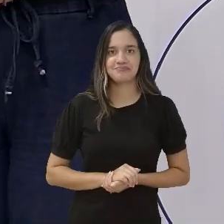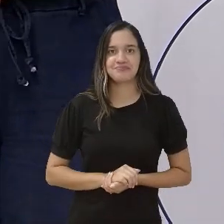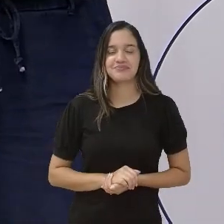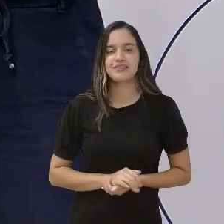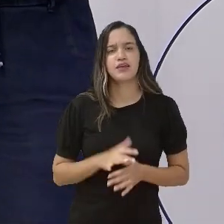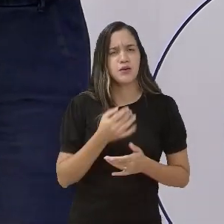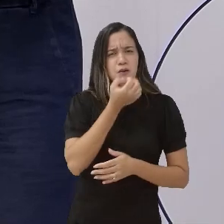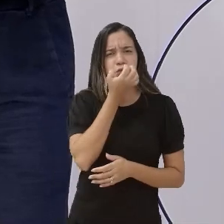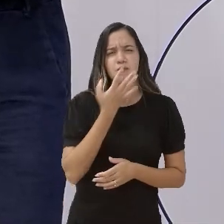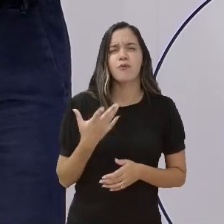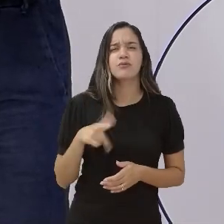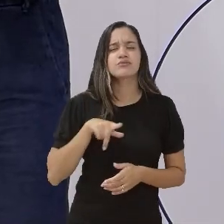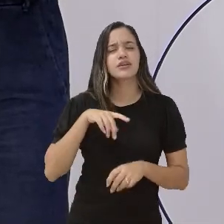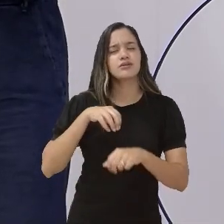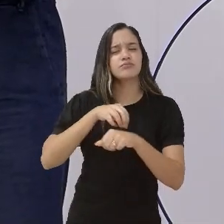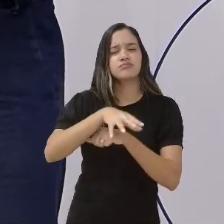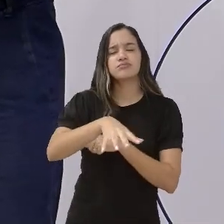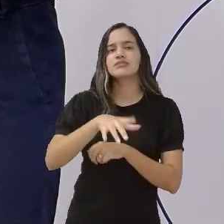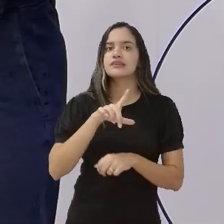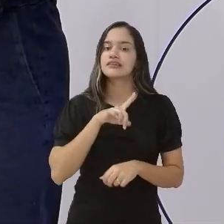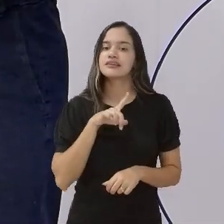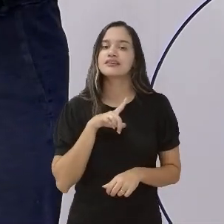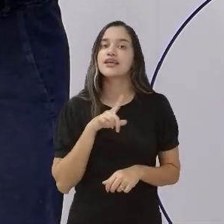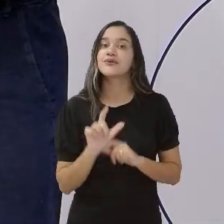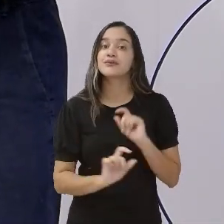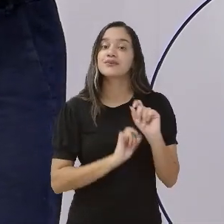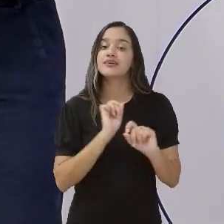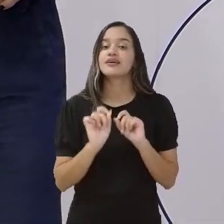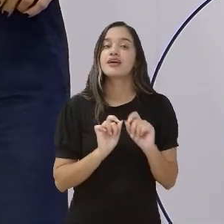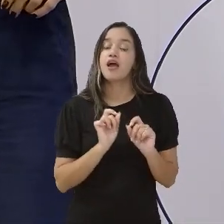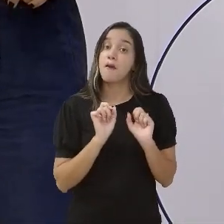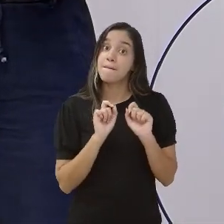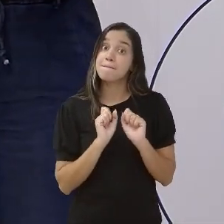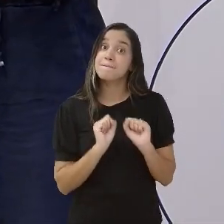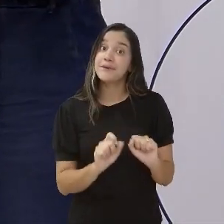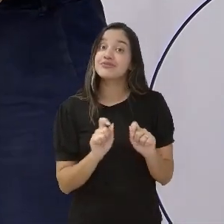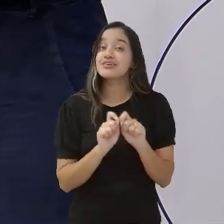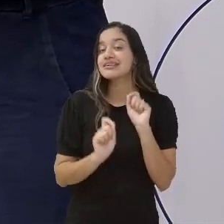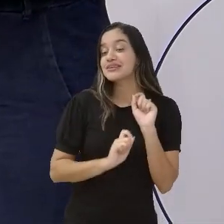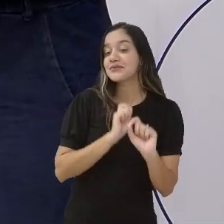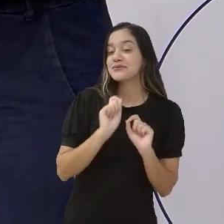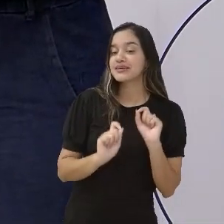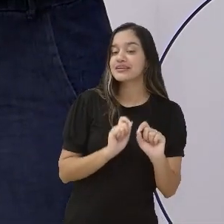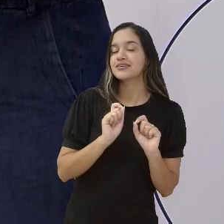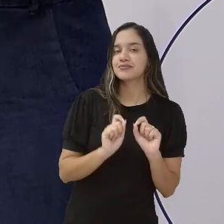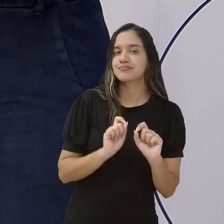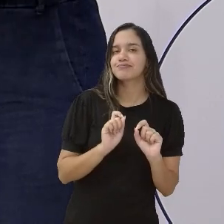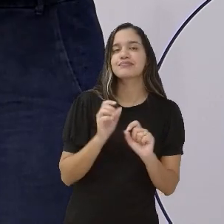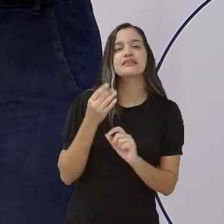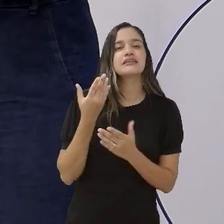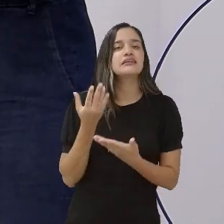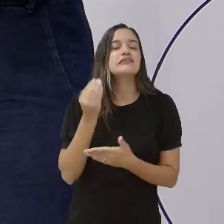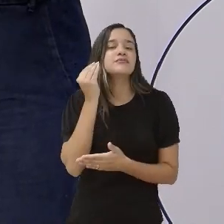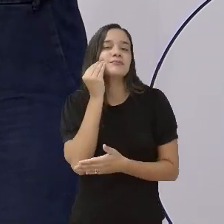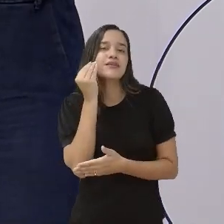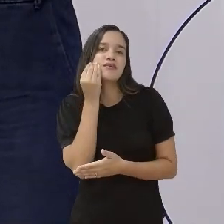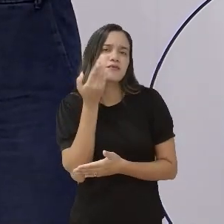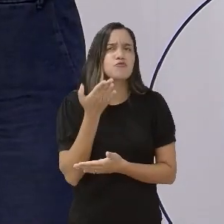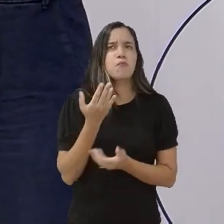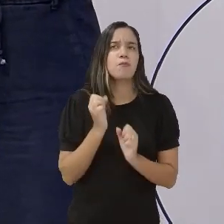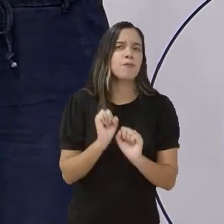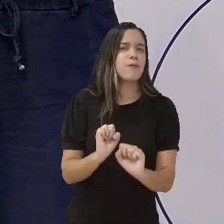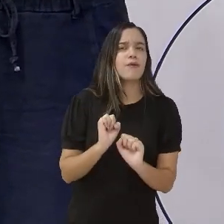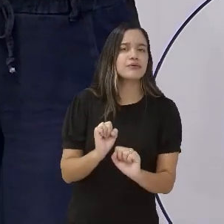Ah, muito bom. Tem mais alguma sugestão? Temos sim. Ah, a gente pode fazer também, sabe o que, professora? Experimento. Você pode